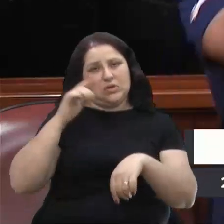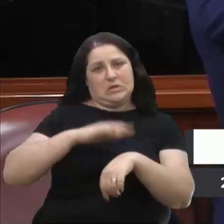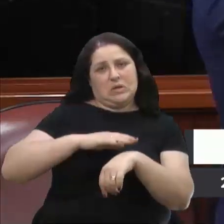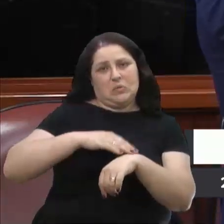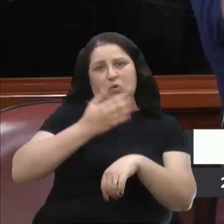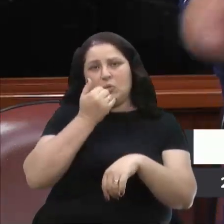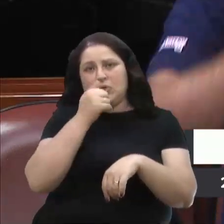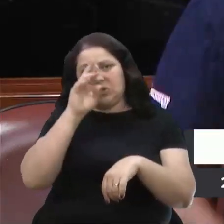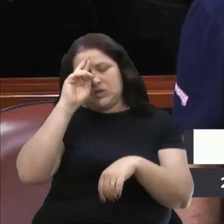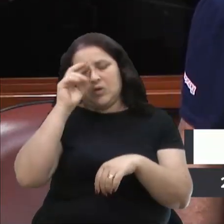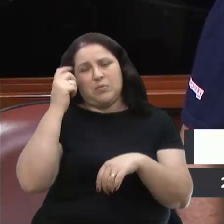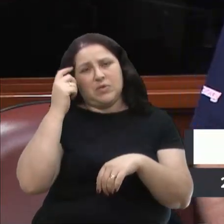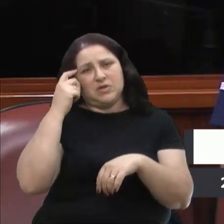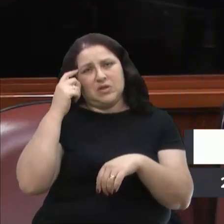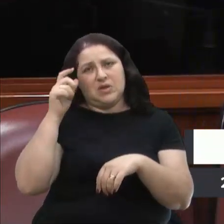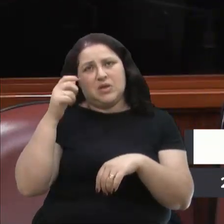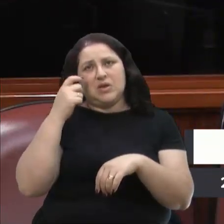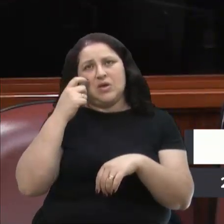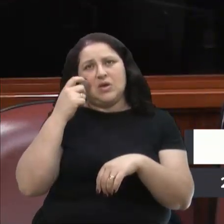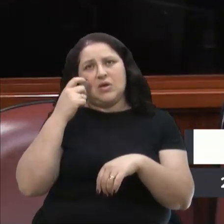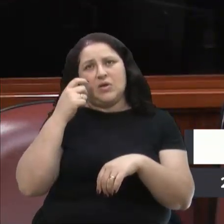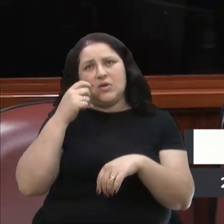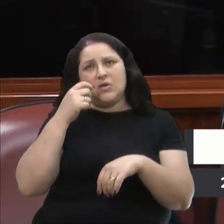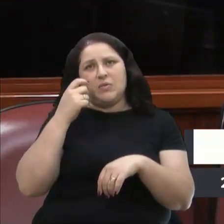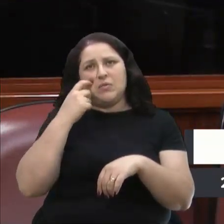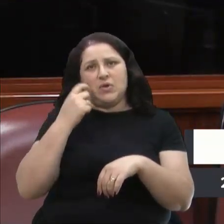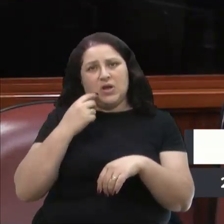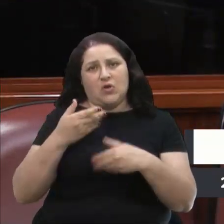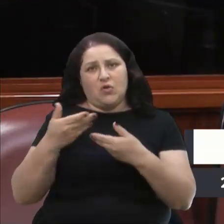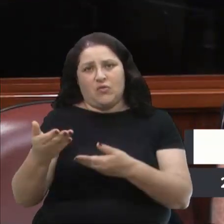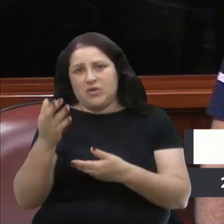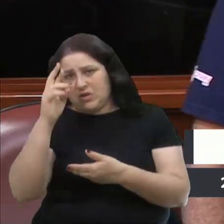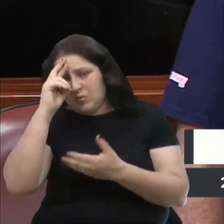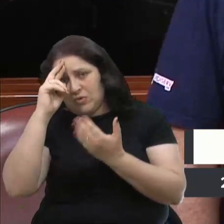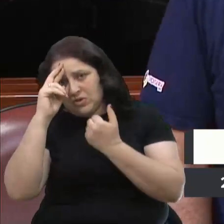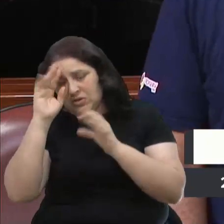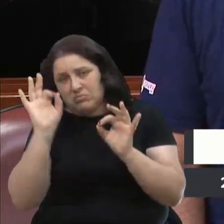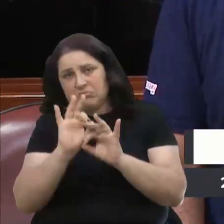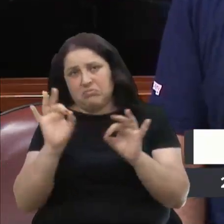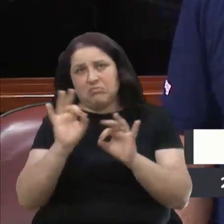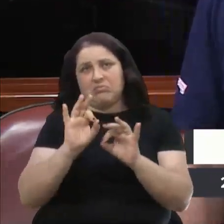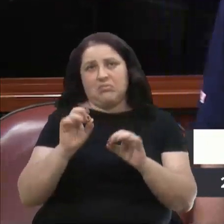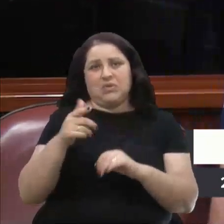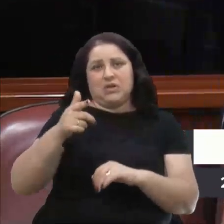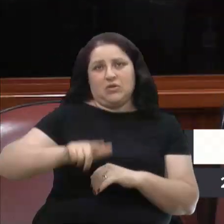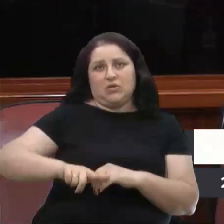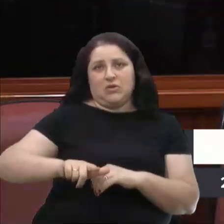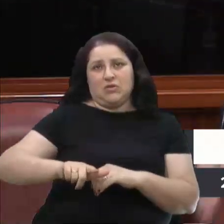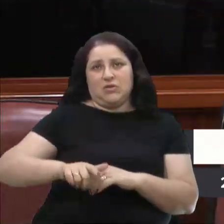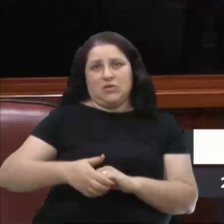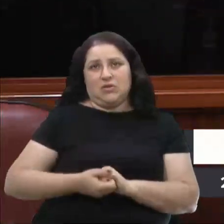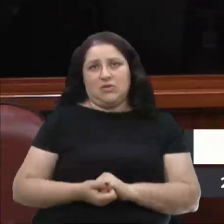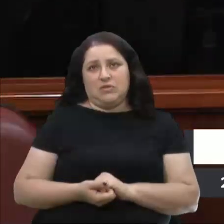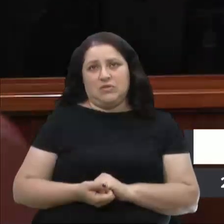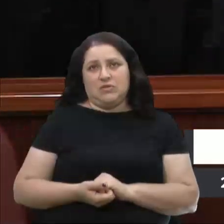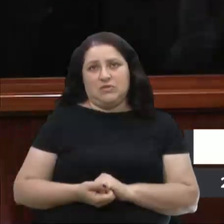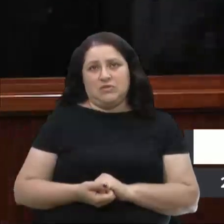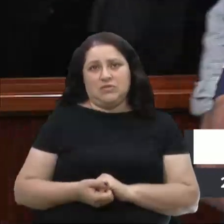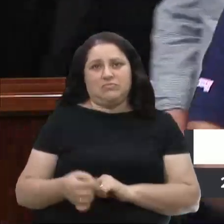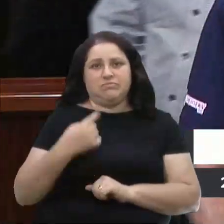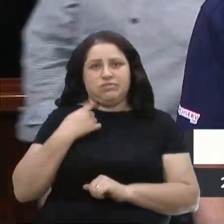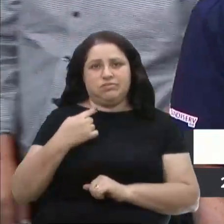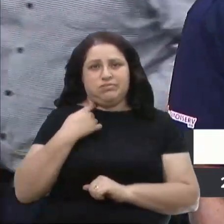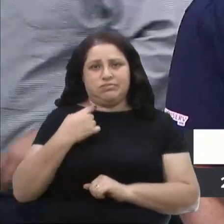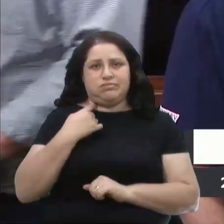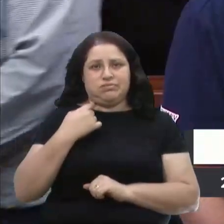almoçar. Até pensei que o vereador Moleque ia me convidar para o almoço aí, mas mais uma vez o vereador nos aplicou um papo furado aí,